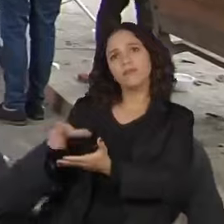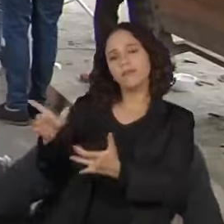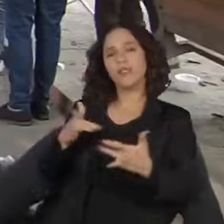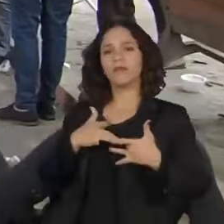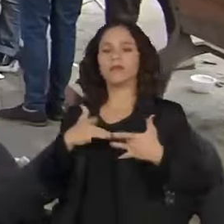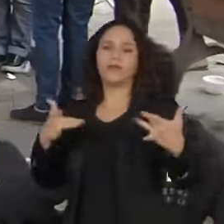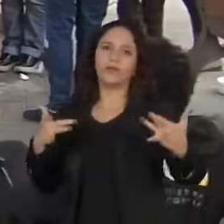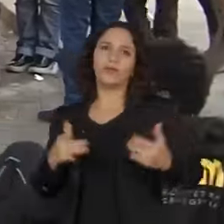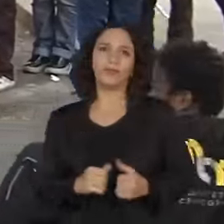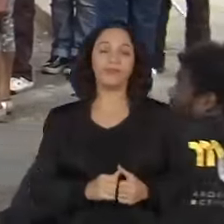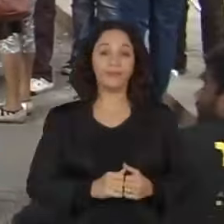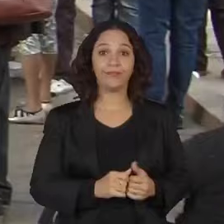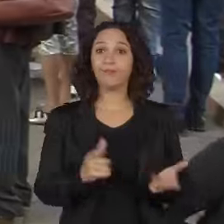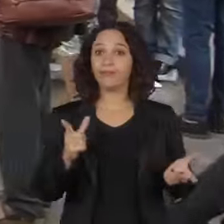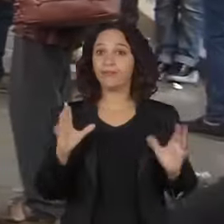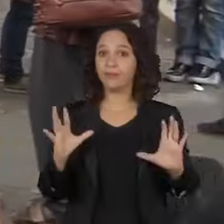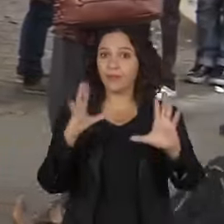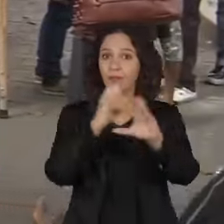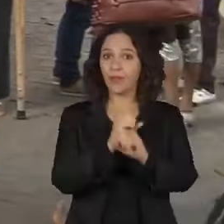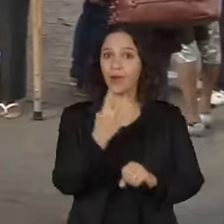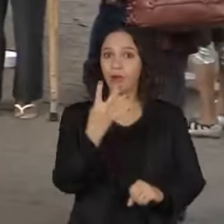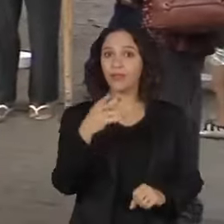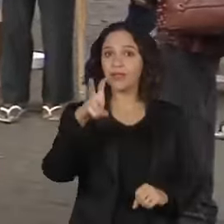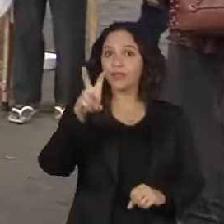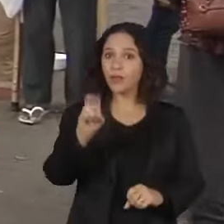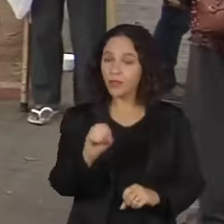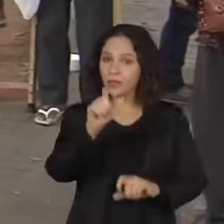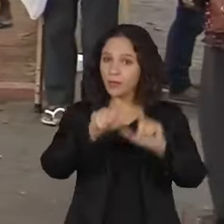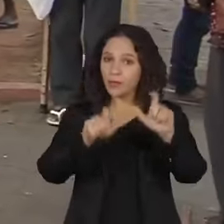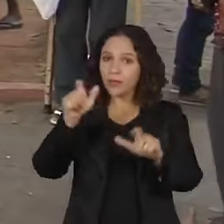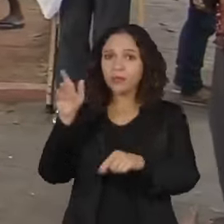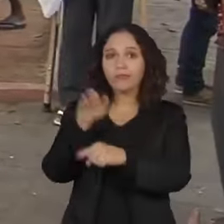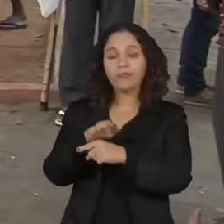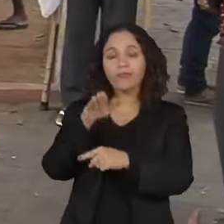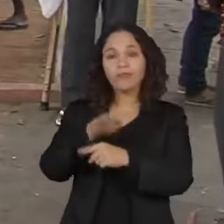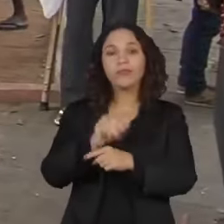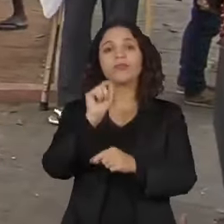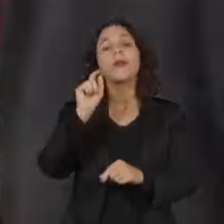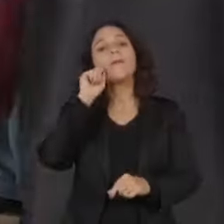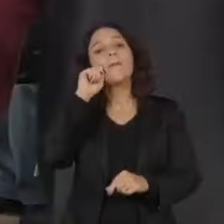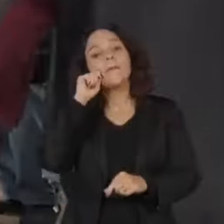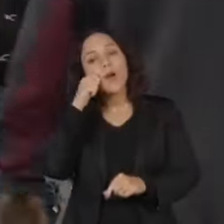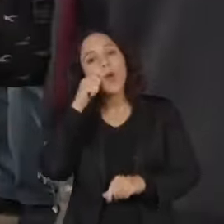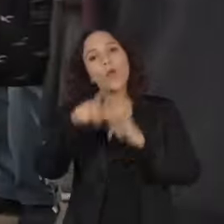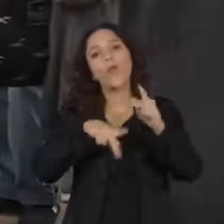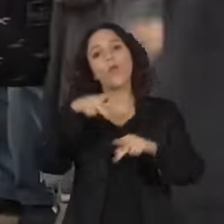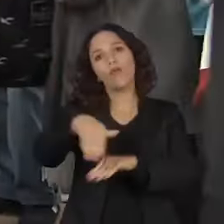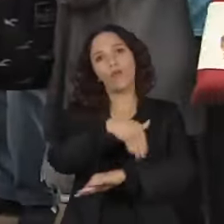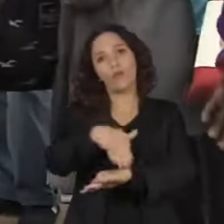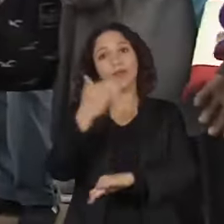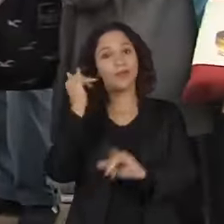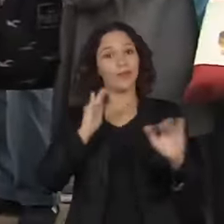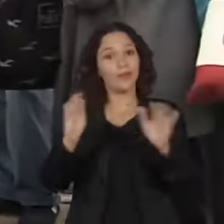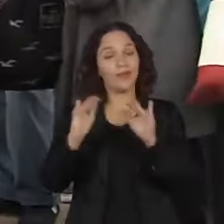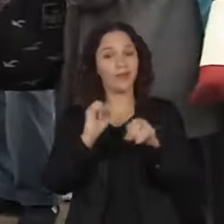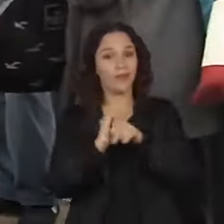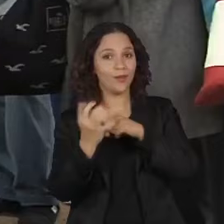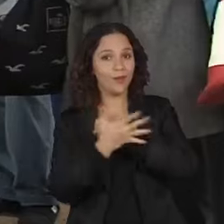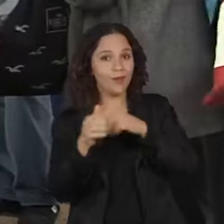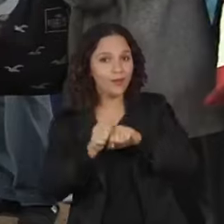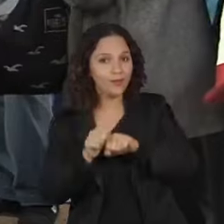aqui pra gente ele é um dos 450 assistidos pelo Projeto Pão do Povo de rua que surgiu durante a pandemia de